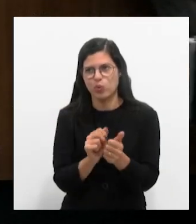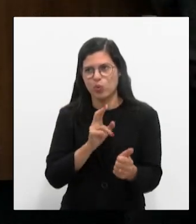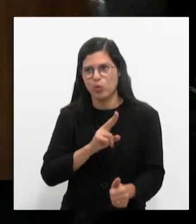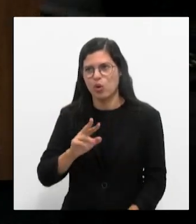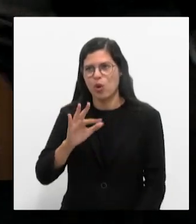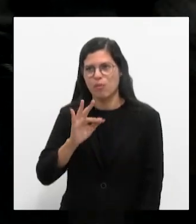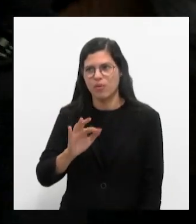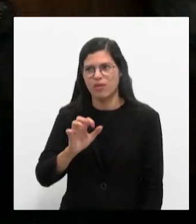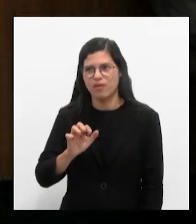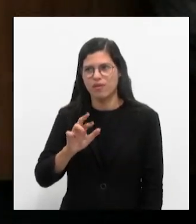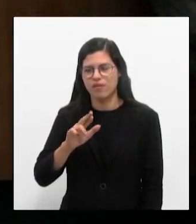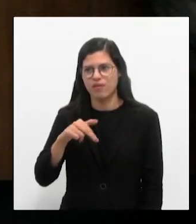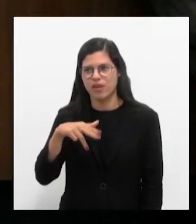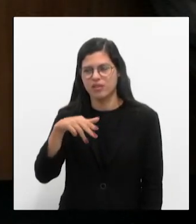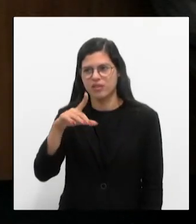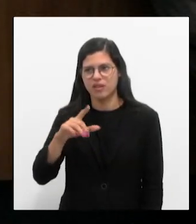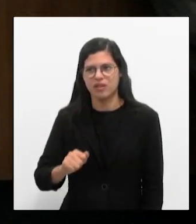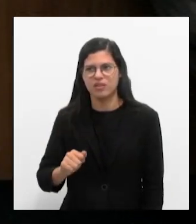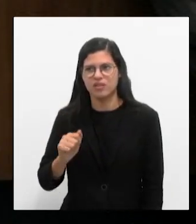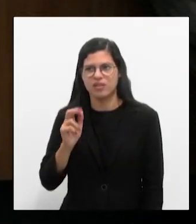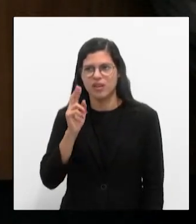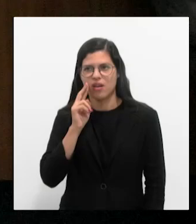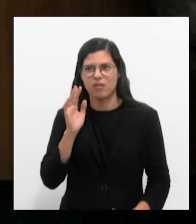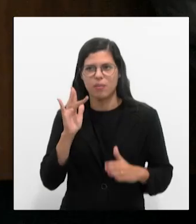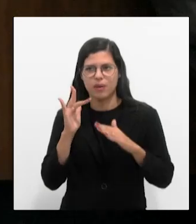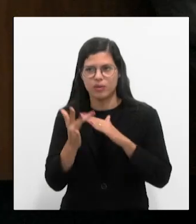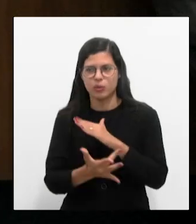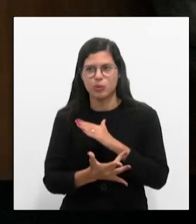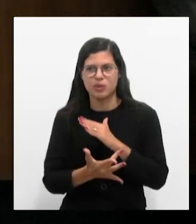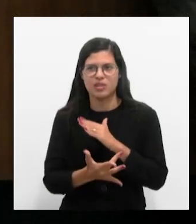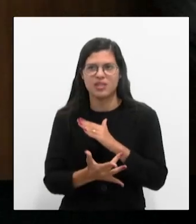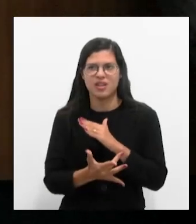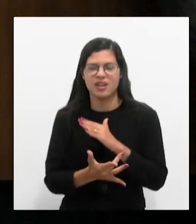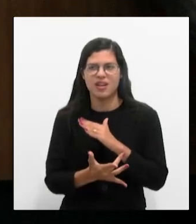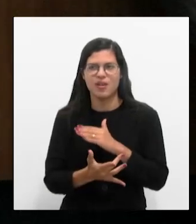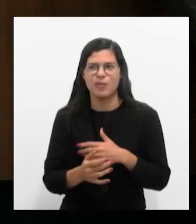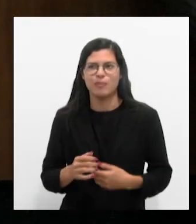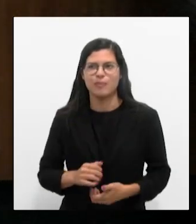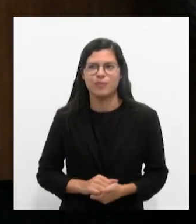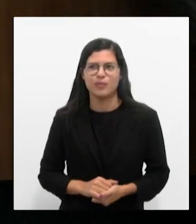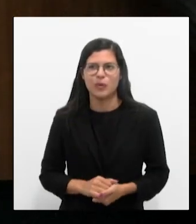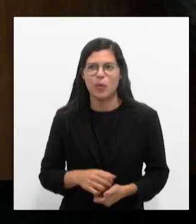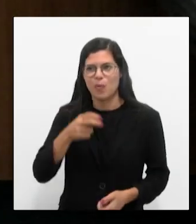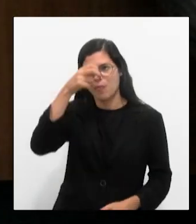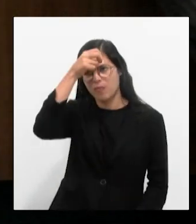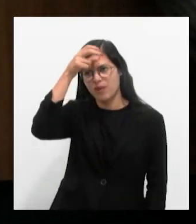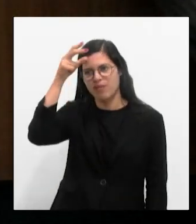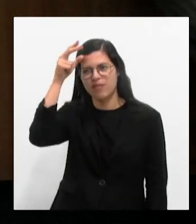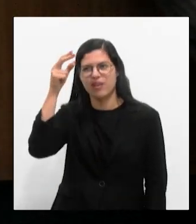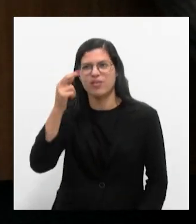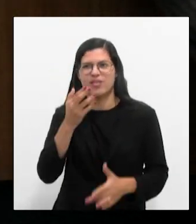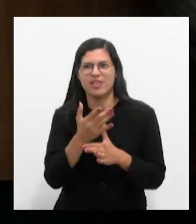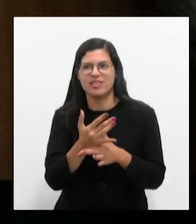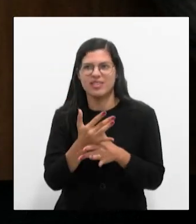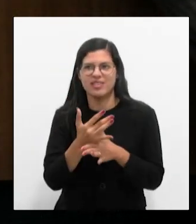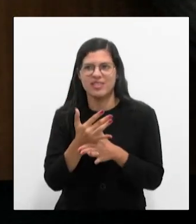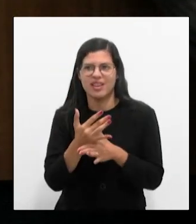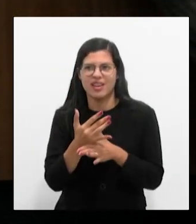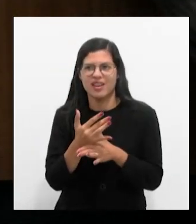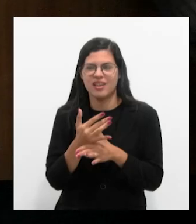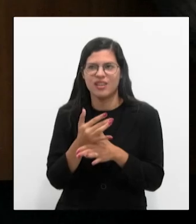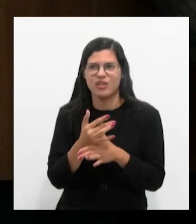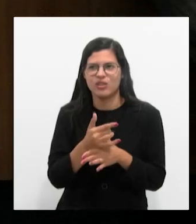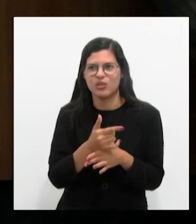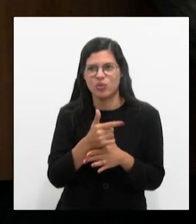Hoje eu vi nas redes sociais, que redes sociais é um território de ninguém mesmo, né? Eu vi ali o prefeito da cidade, vários integrantes do